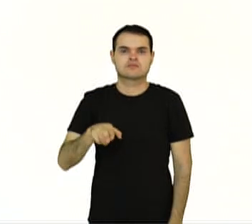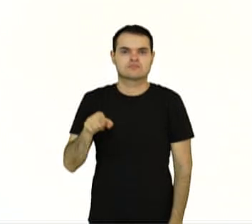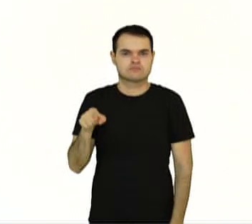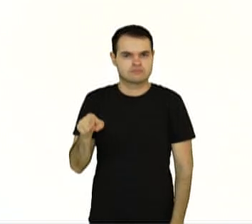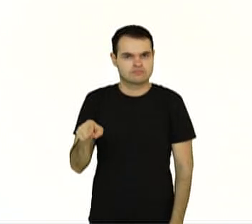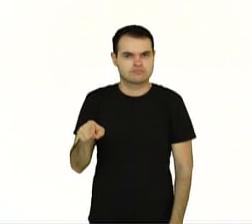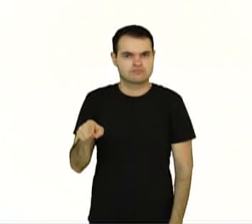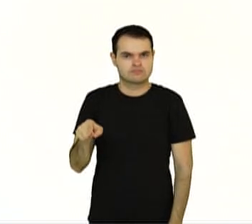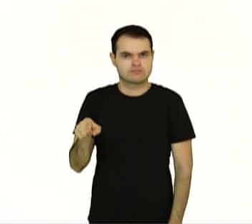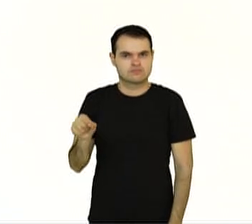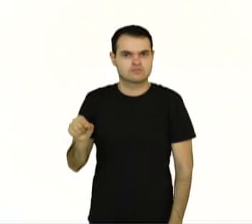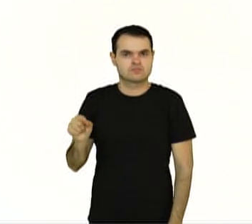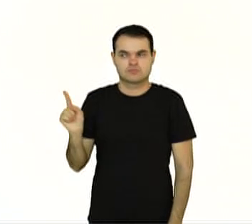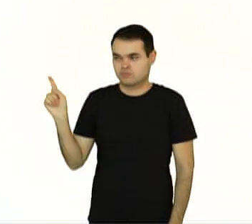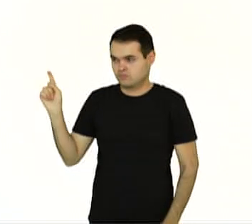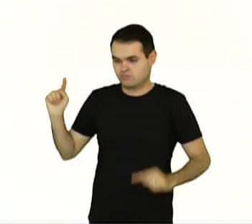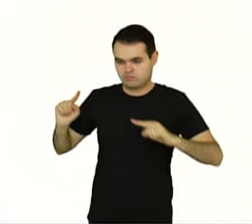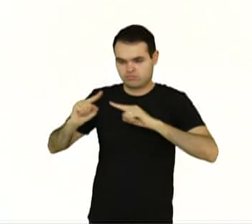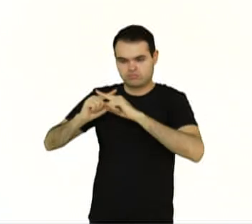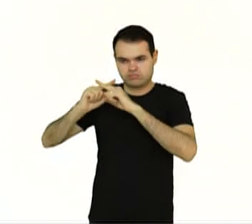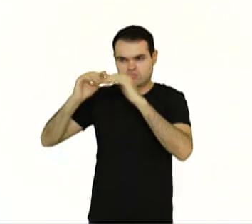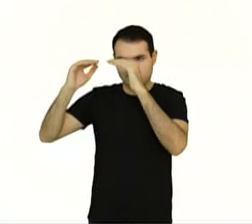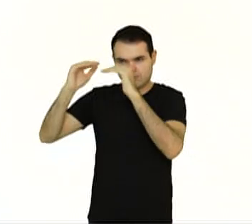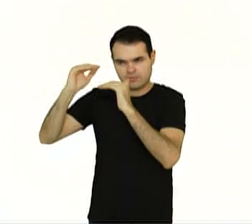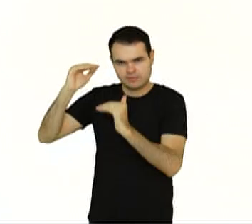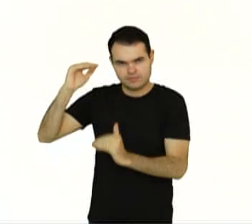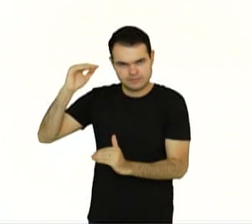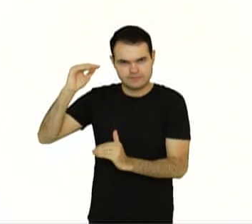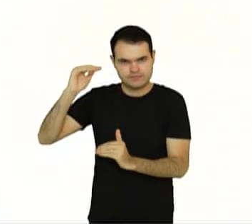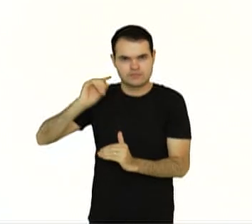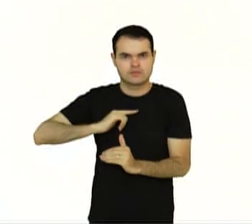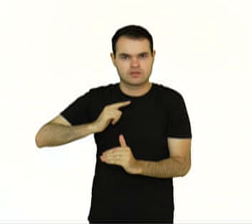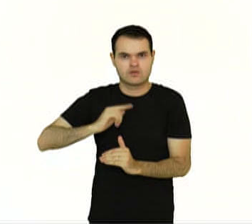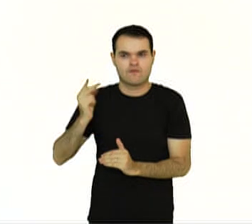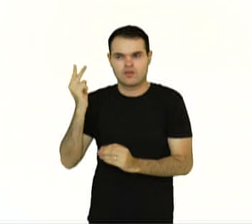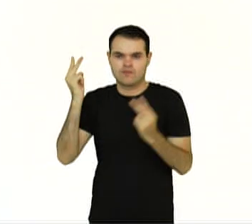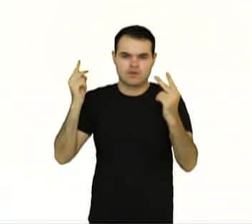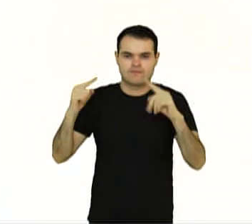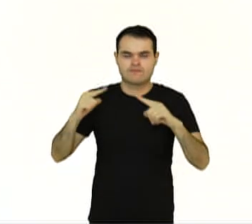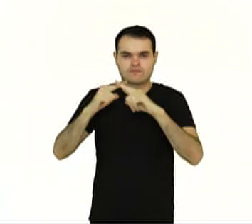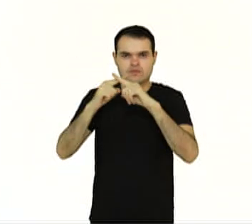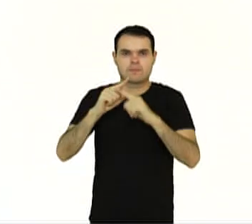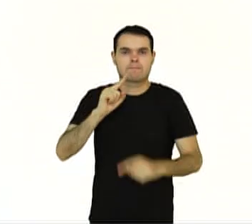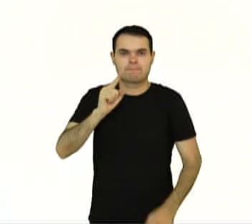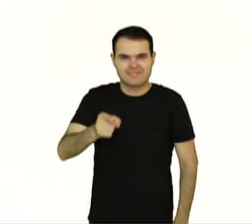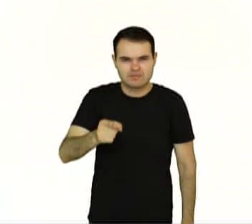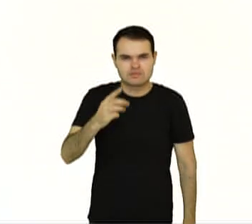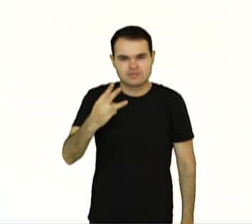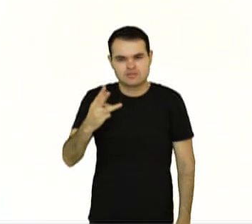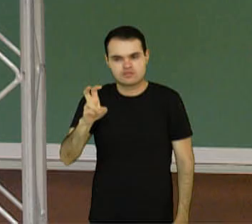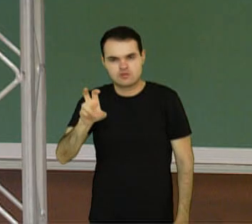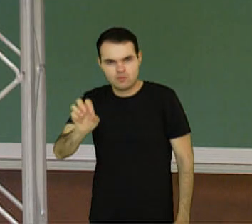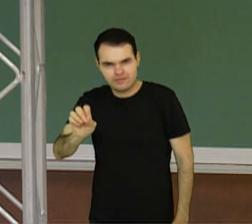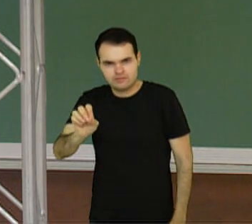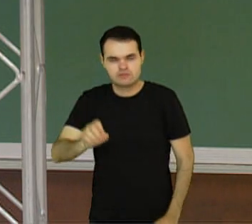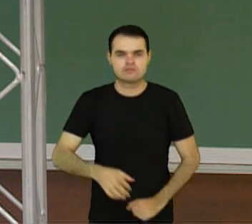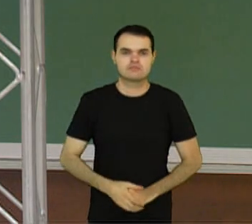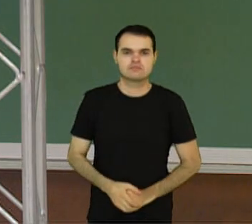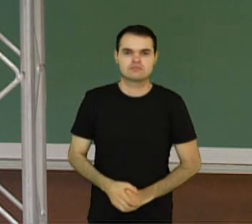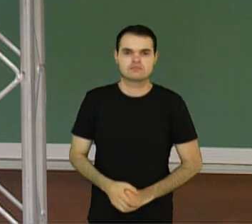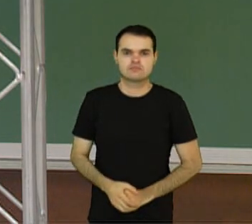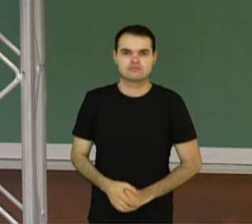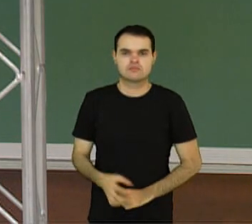vezes 2,25. Multiplico esses valores que vai dar 1.350.